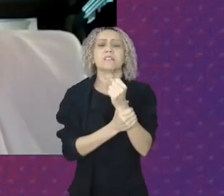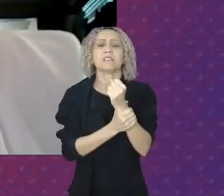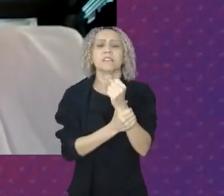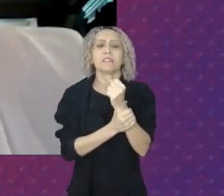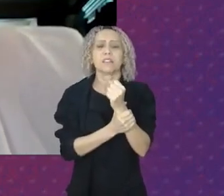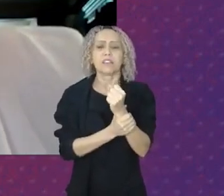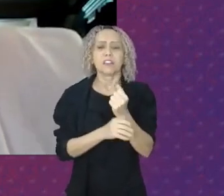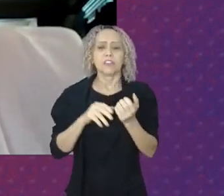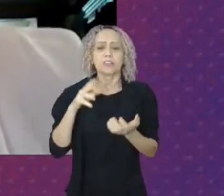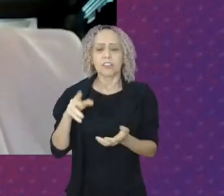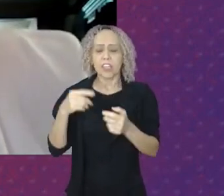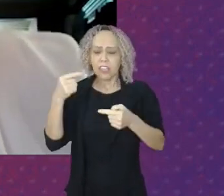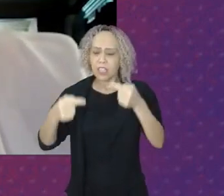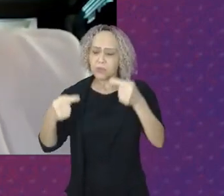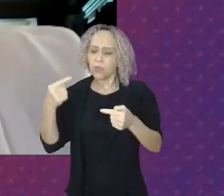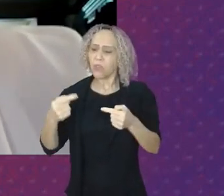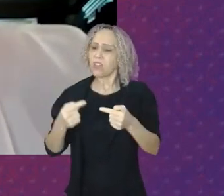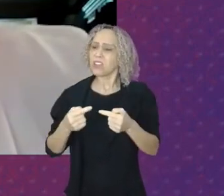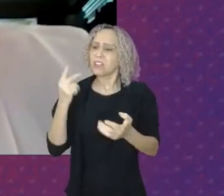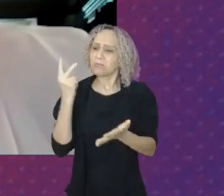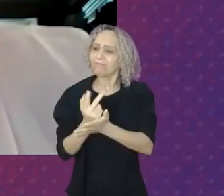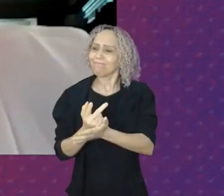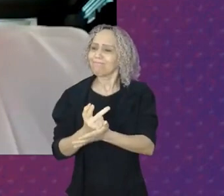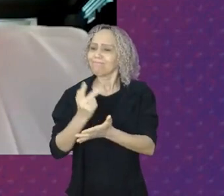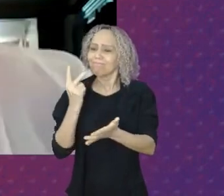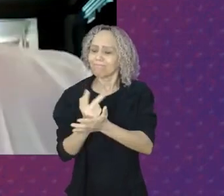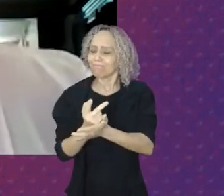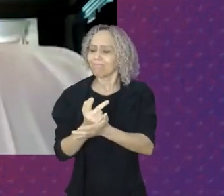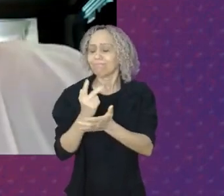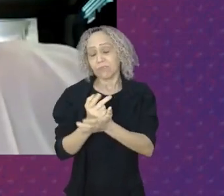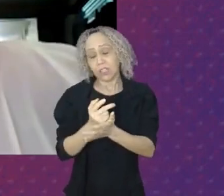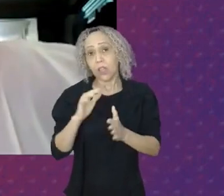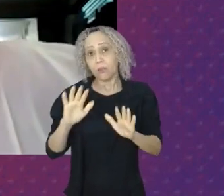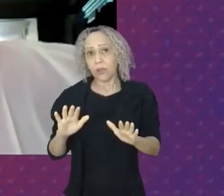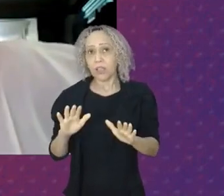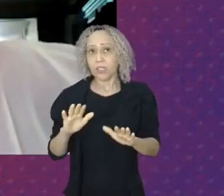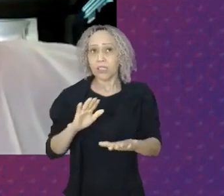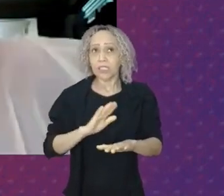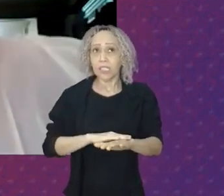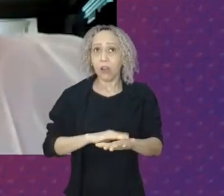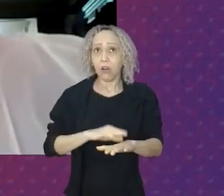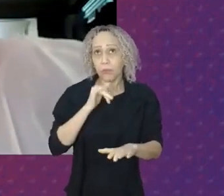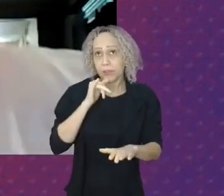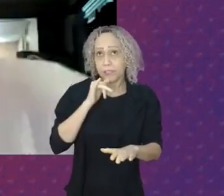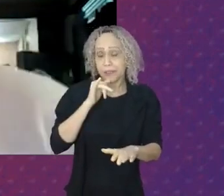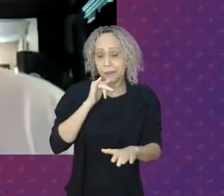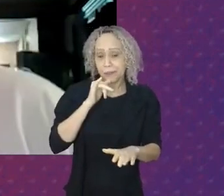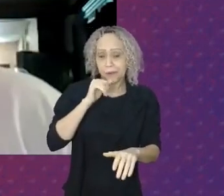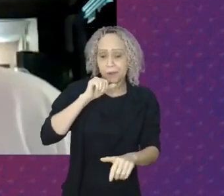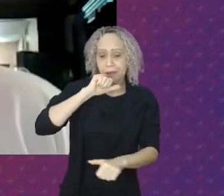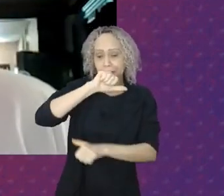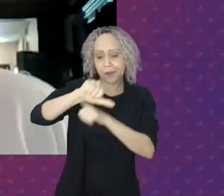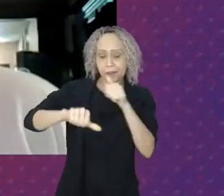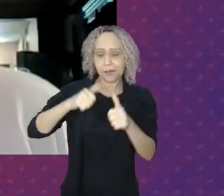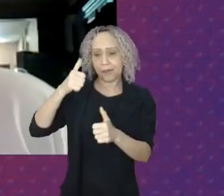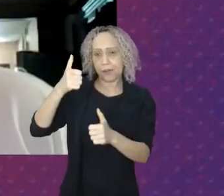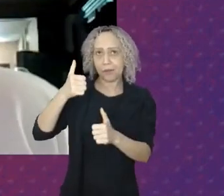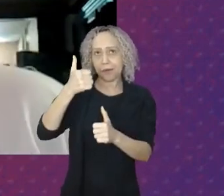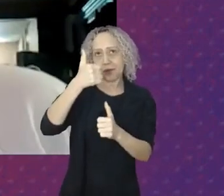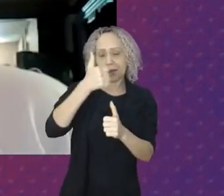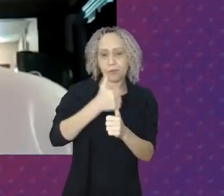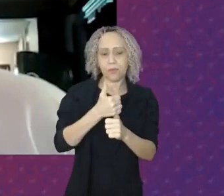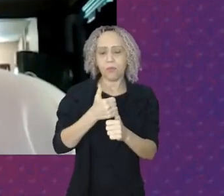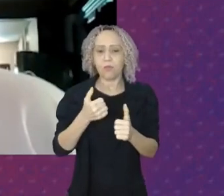de permanência dessas políticas nas trocas de governo. Então, isso acaba por